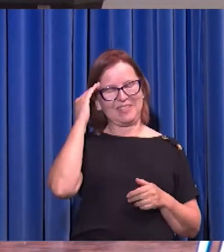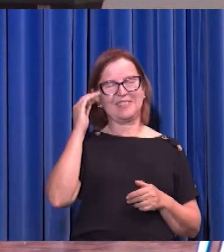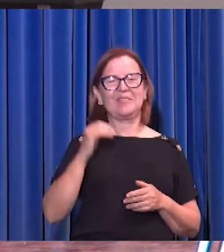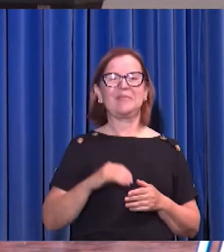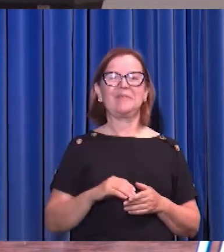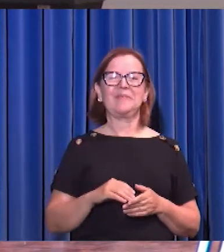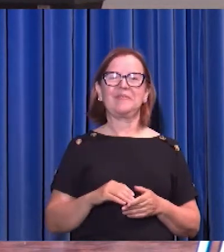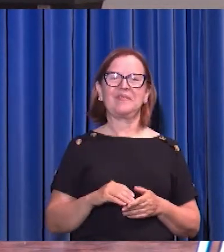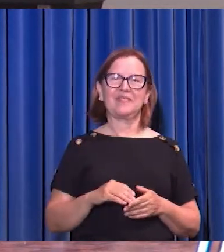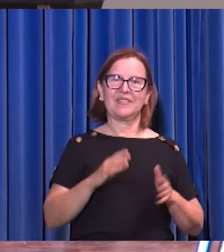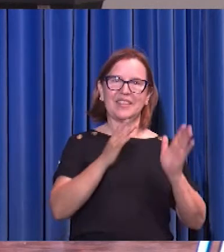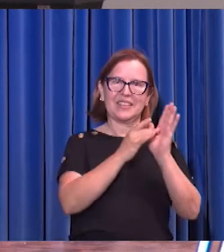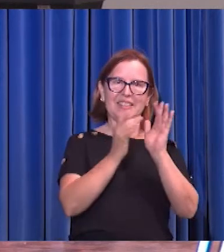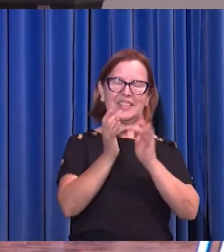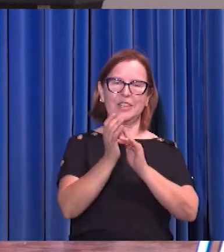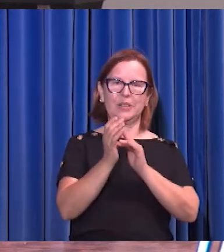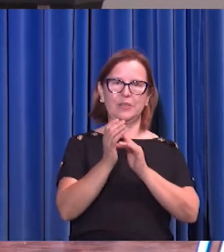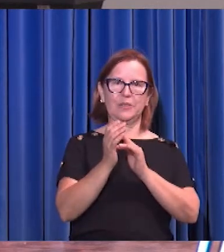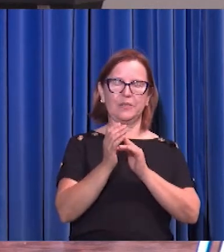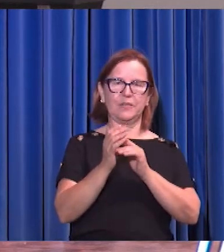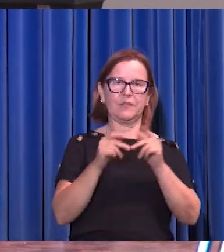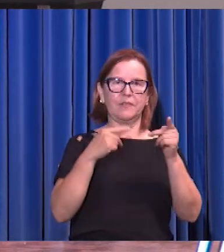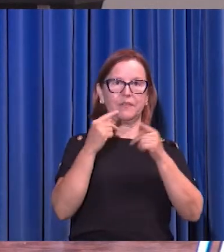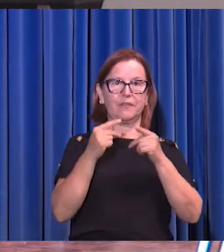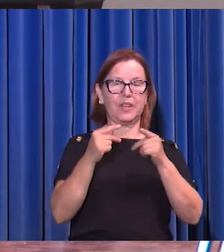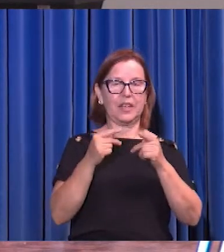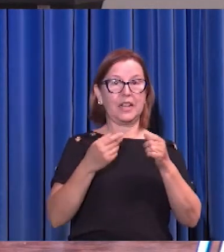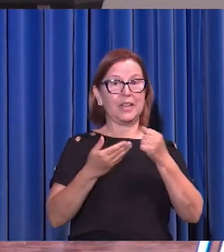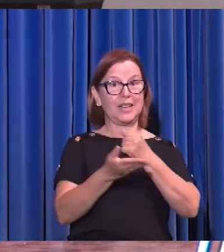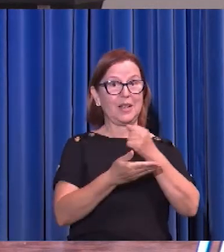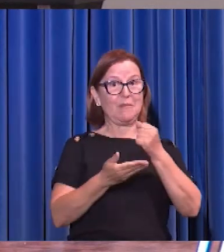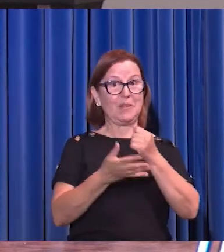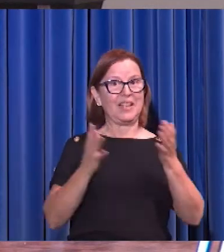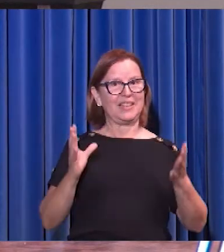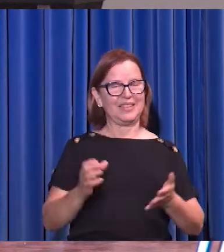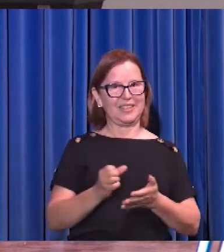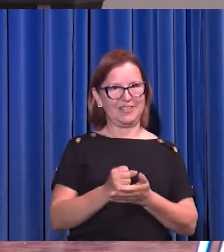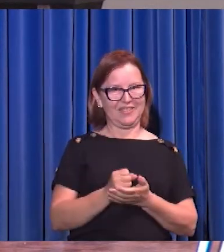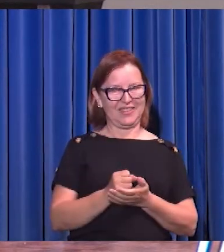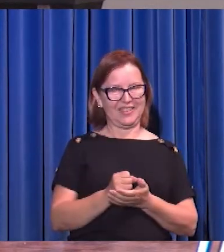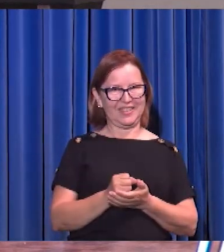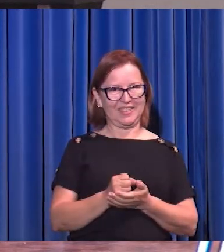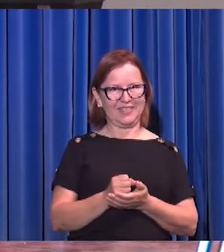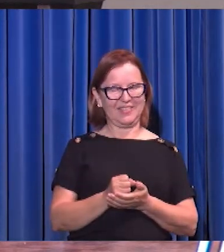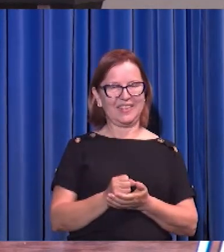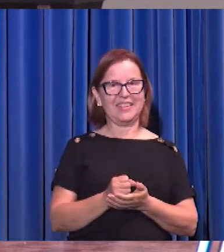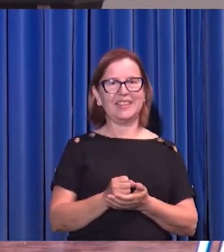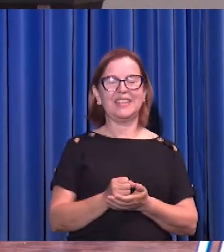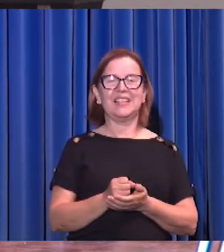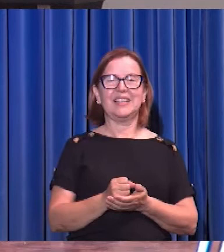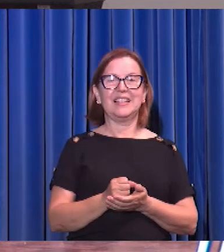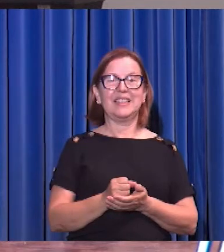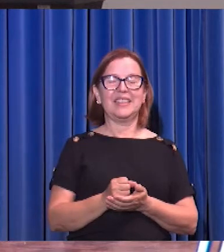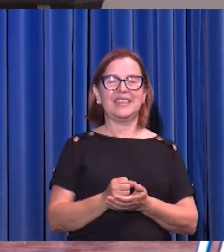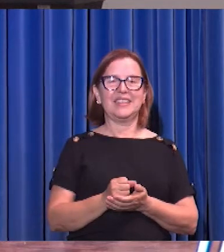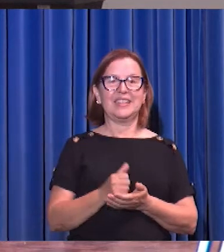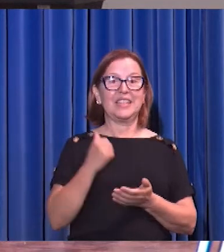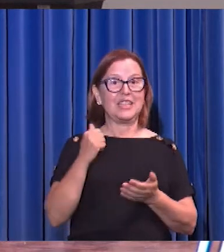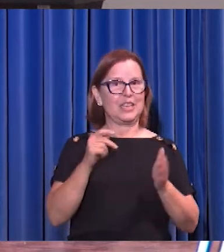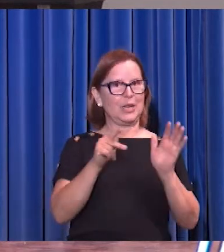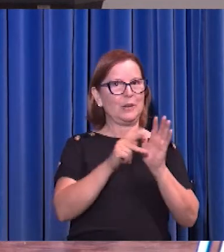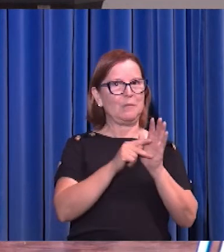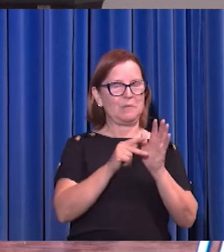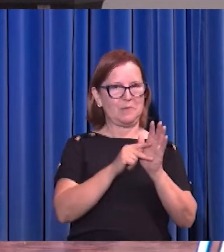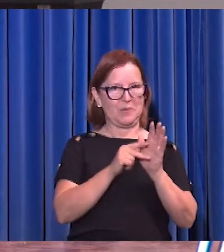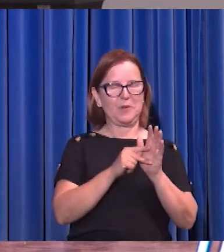Jesus então aponta para a base da salvação que ele mesmo traria. Ele, portanto, falou de sua